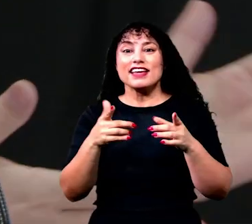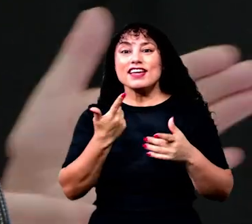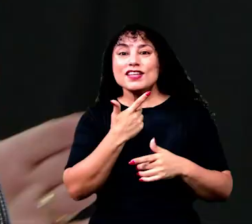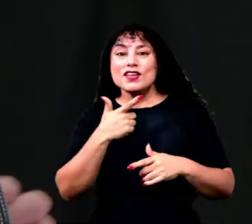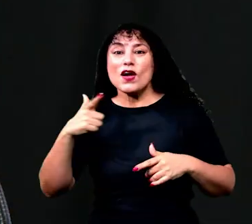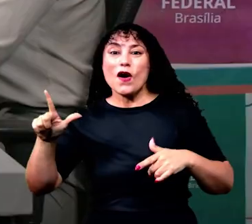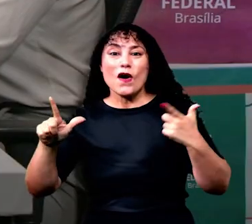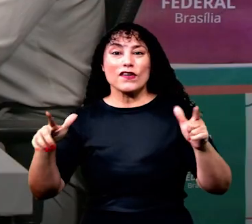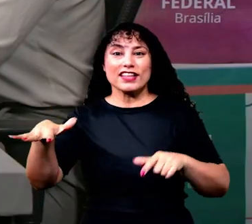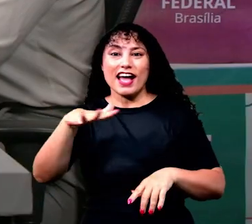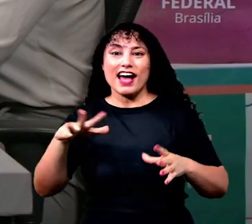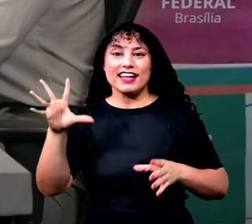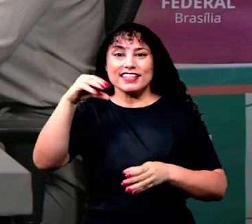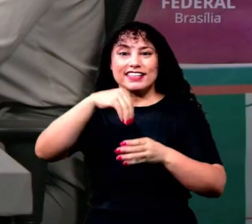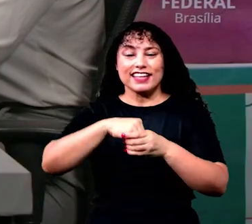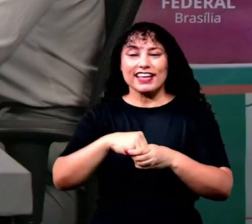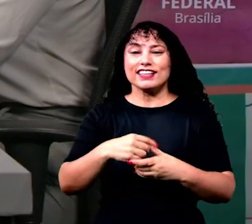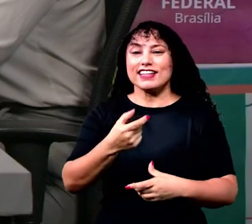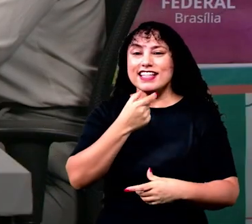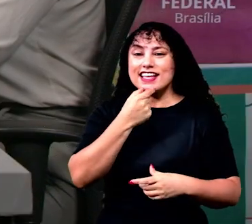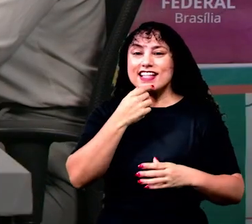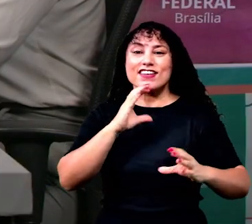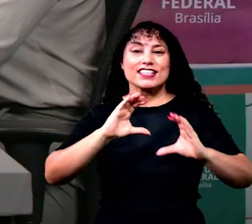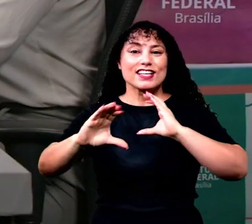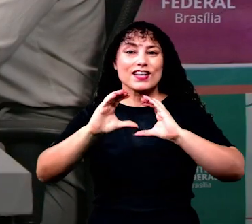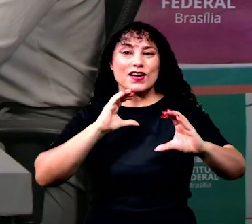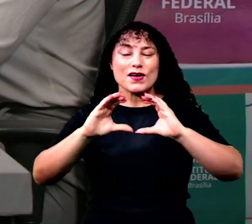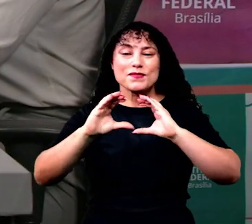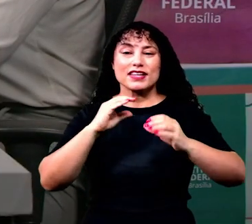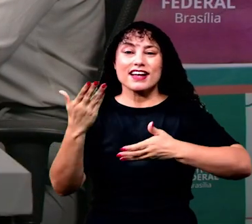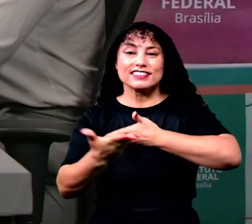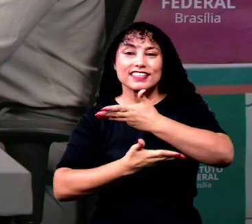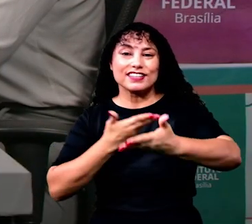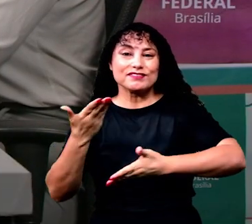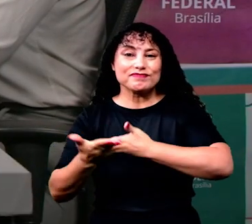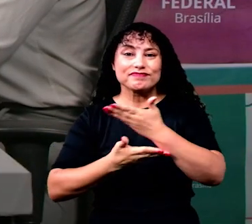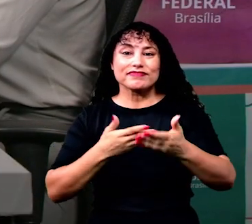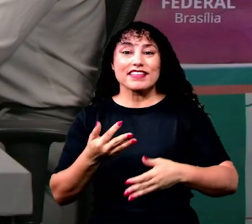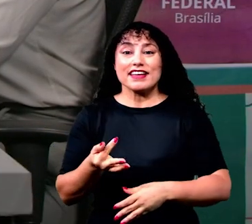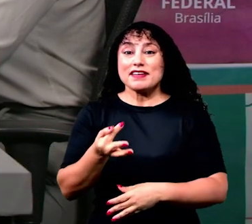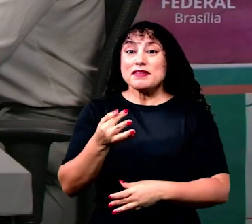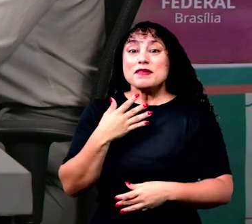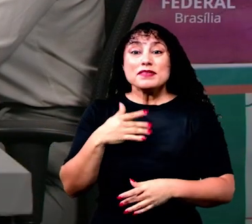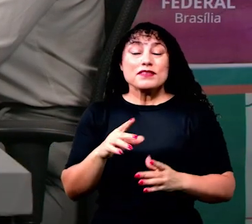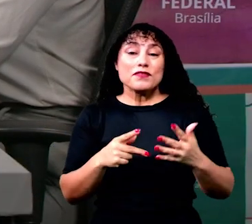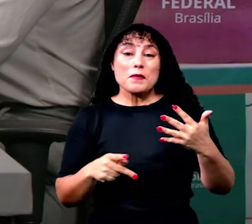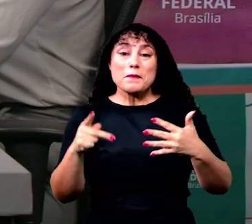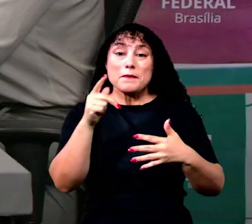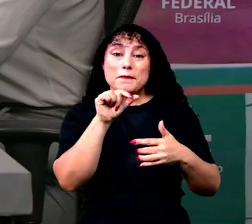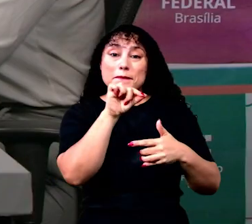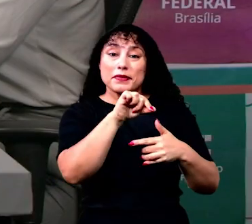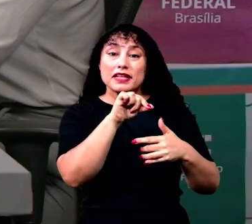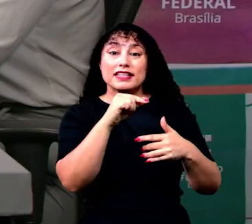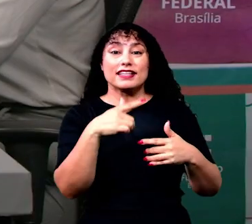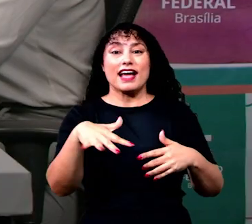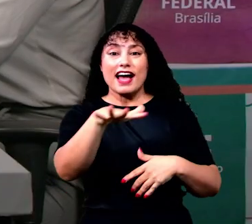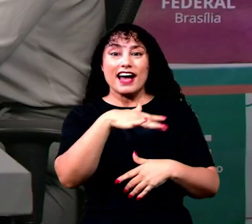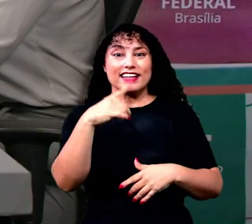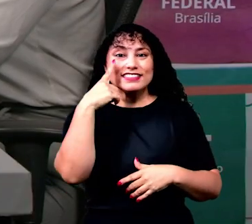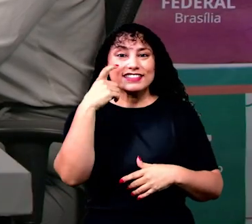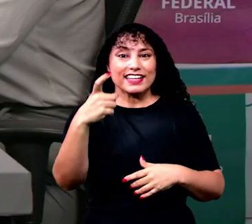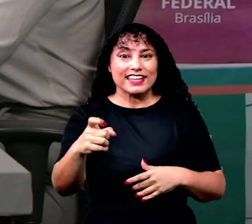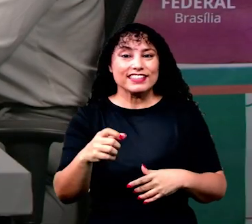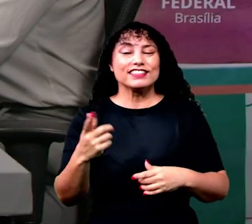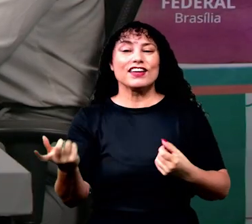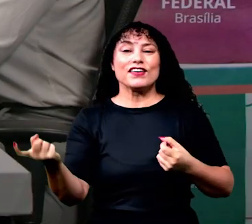outra área para dentro do inglês, fazer essa comunicação entre as áreas, preferencialmente, se forem áreas de interesse do estudante, porque, de